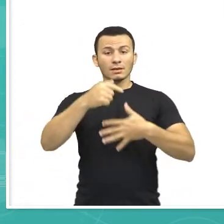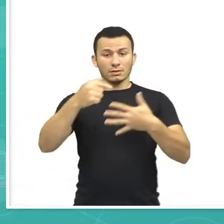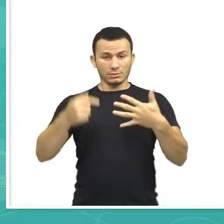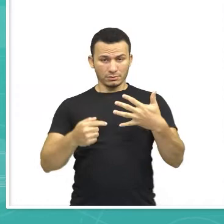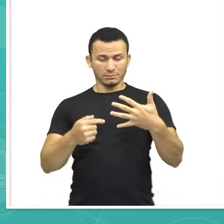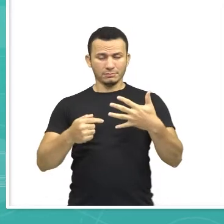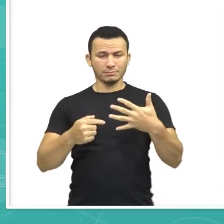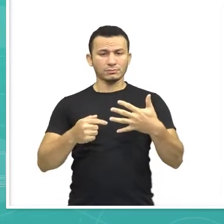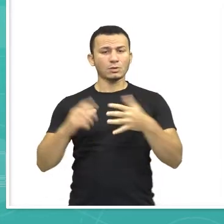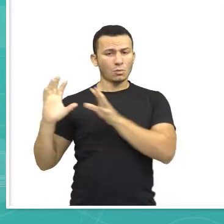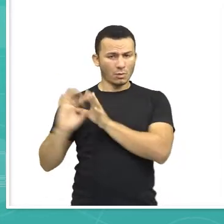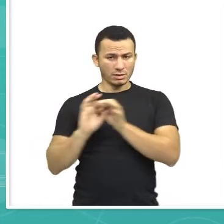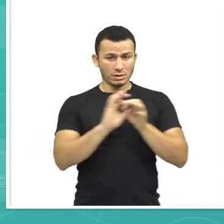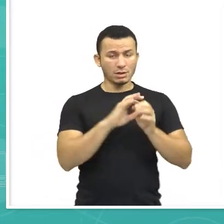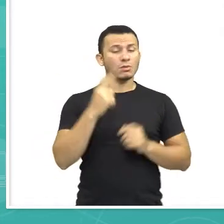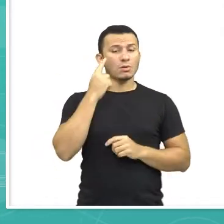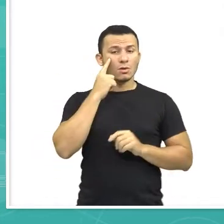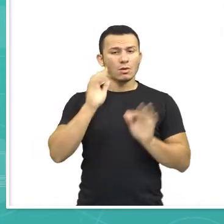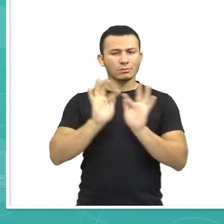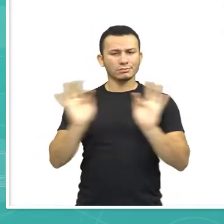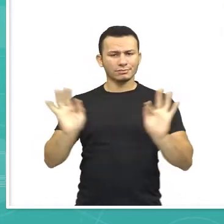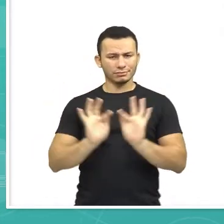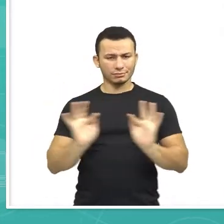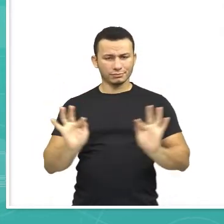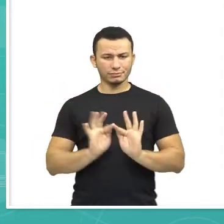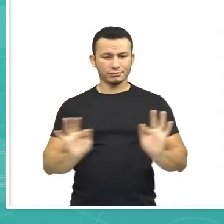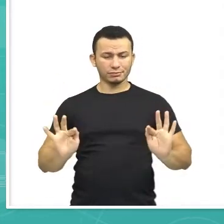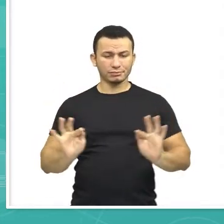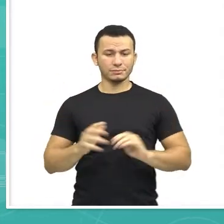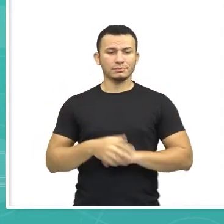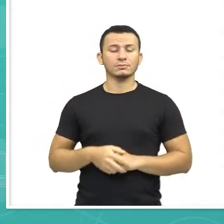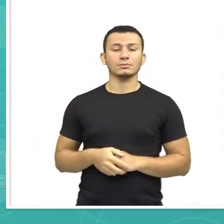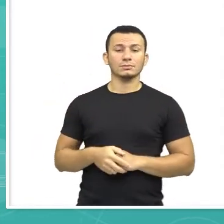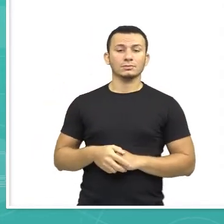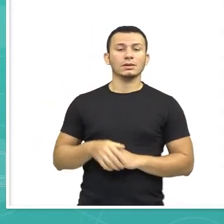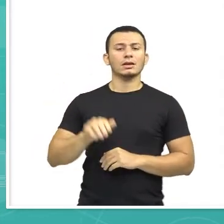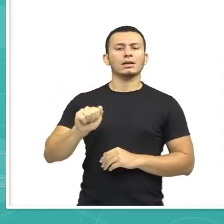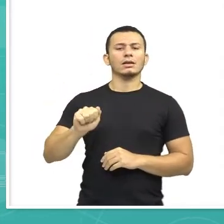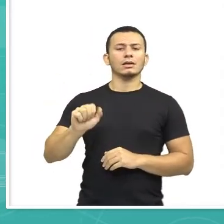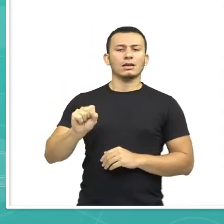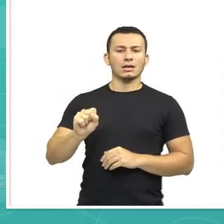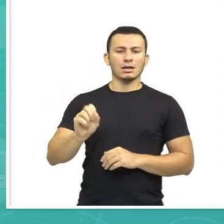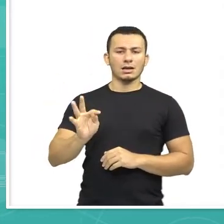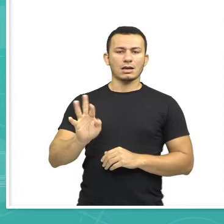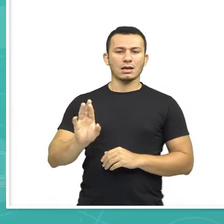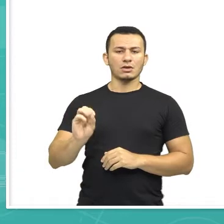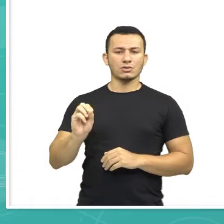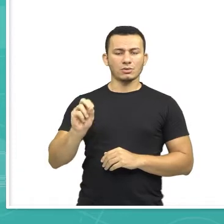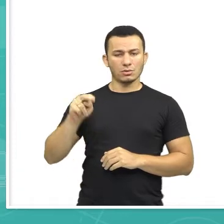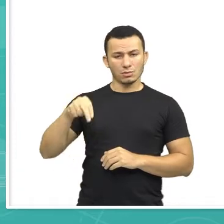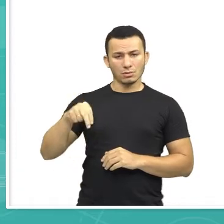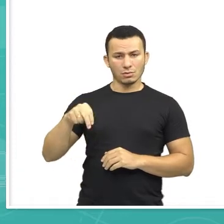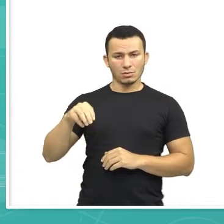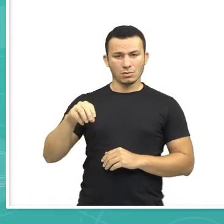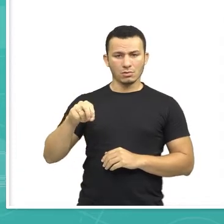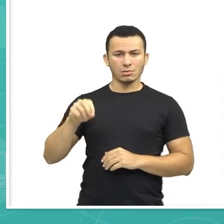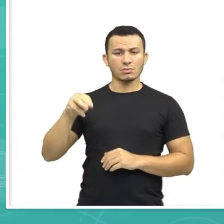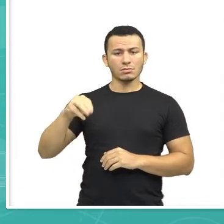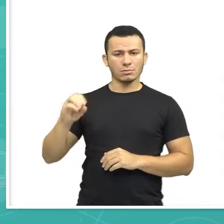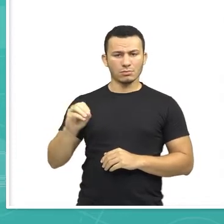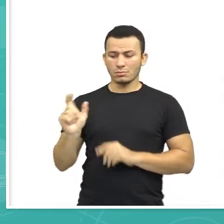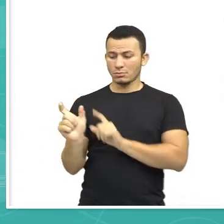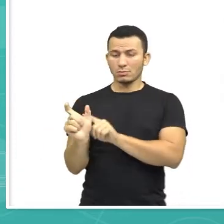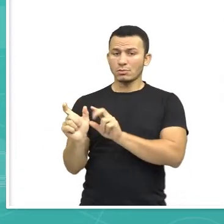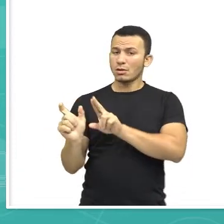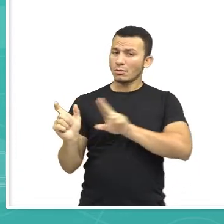o astrônomo, olha só, temos aqui o nosso substantivo, o nosso nome, o astrônomo, olha